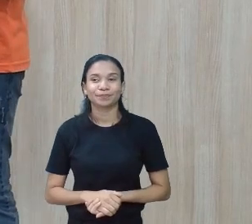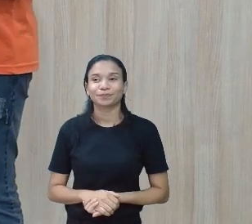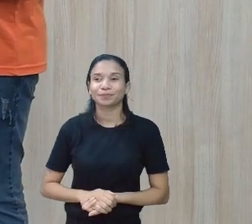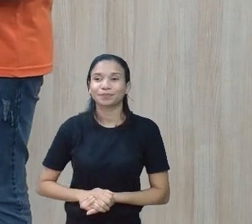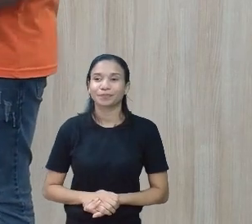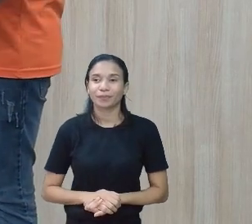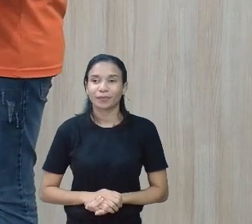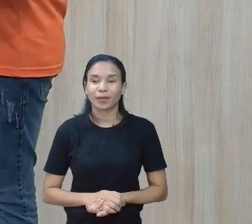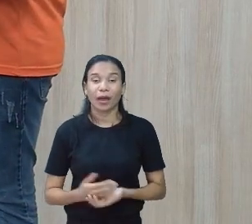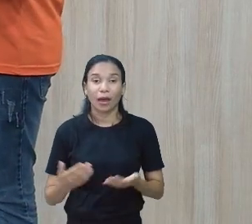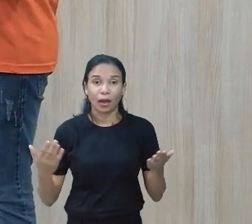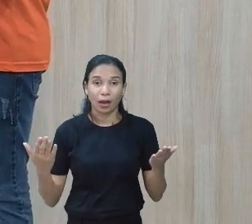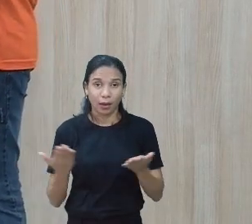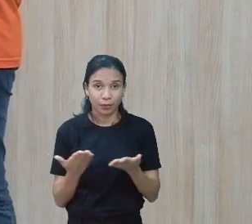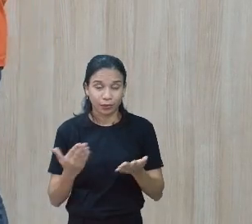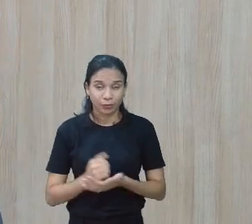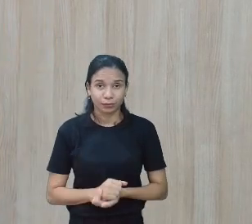só.